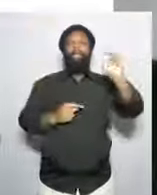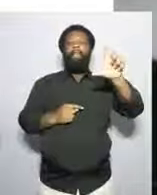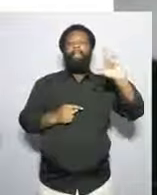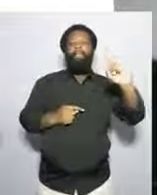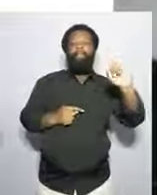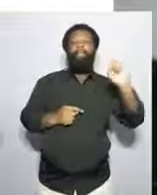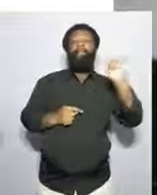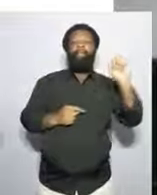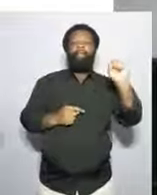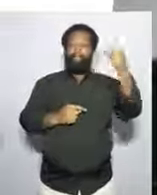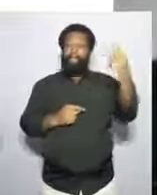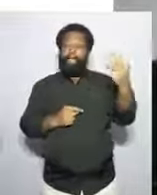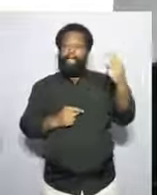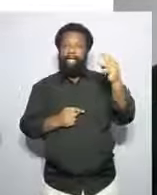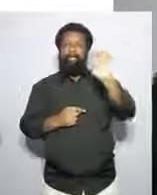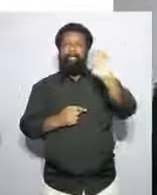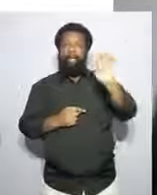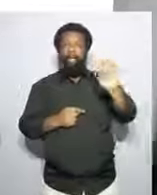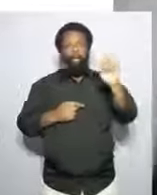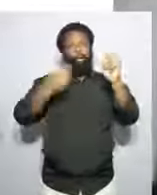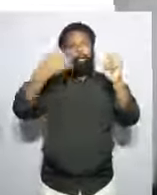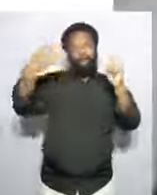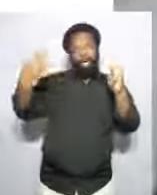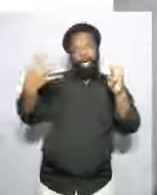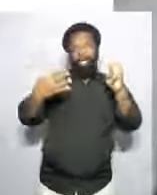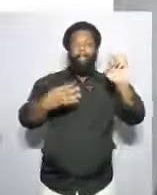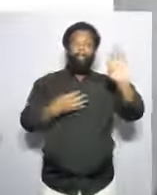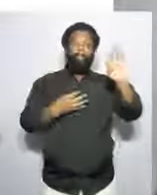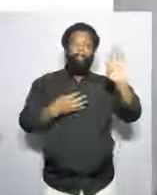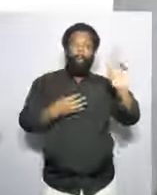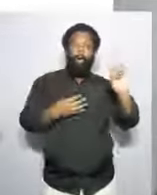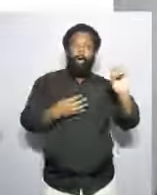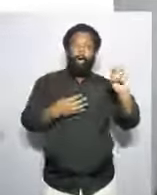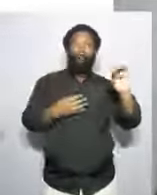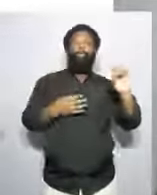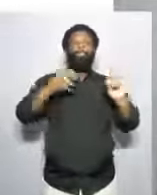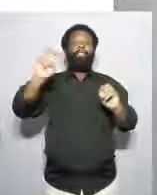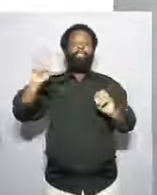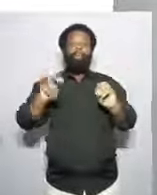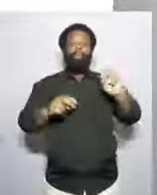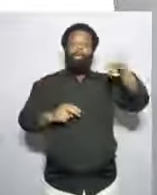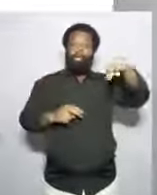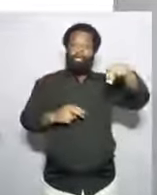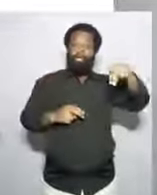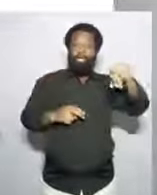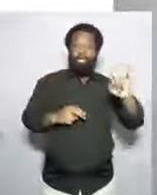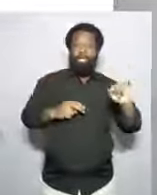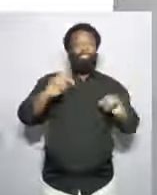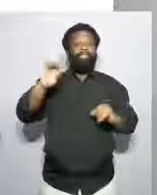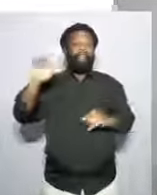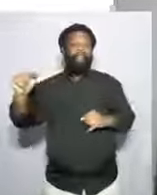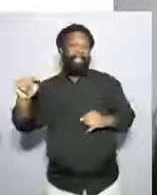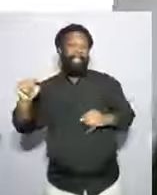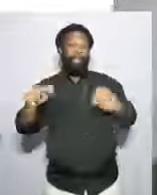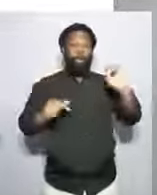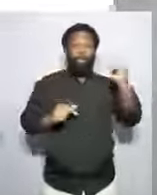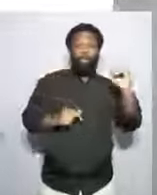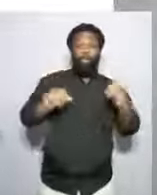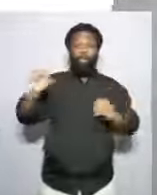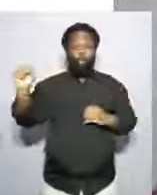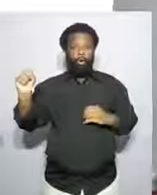lítio 3, o berílio 4, o boro 5, o carbono 6, o nitrogênio 7, o oxigênio 8